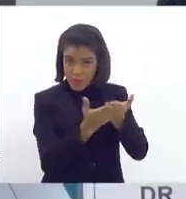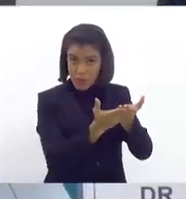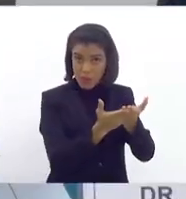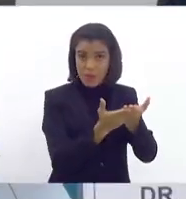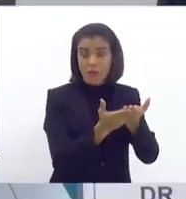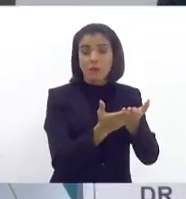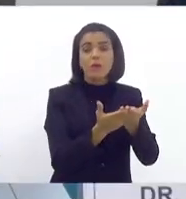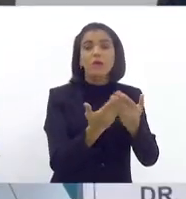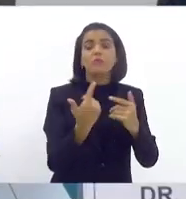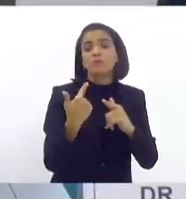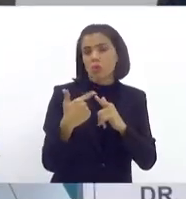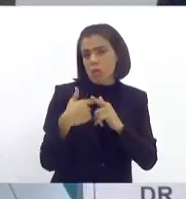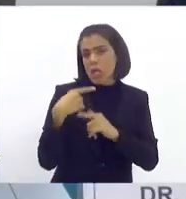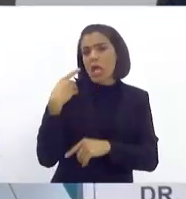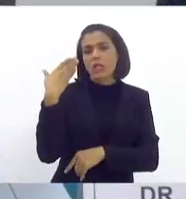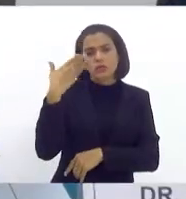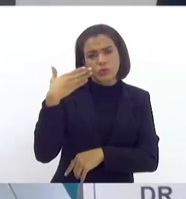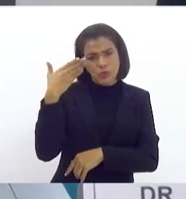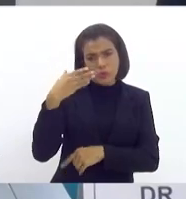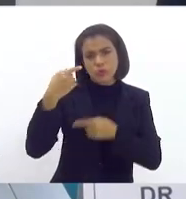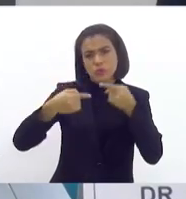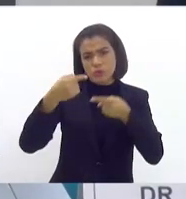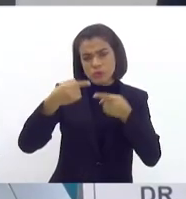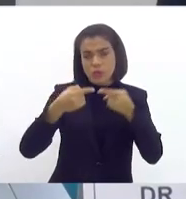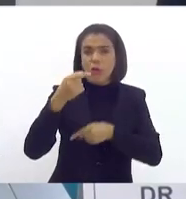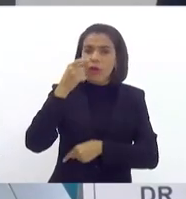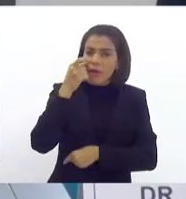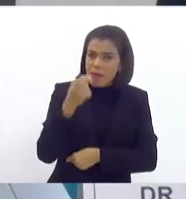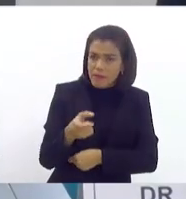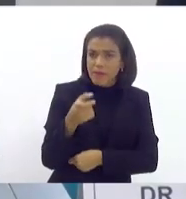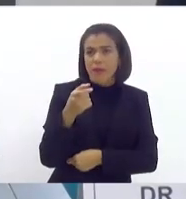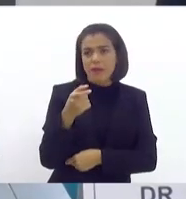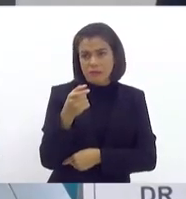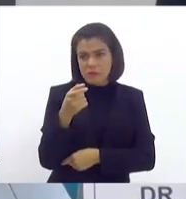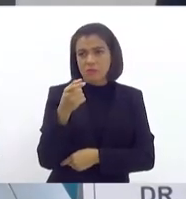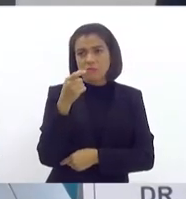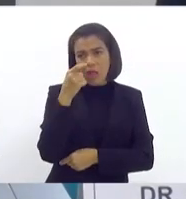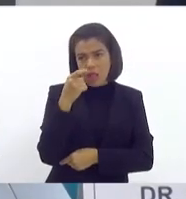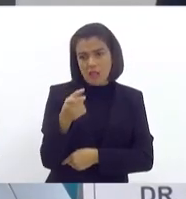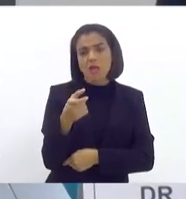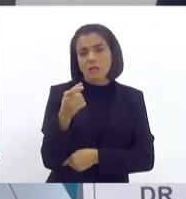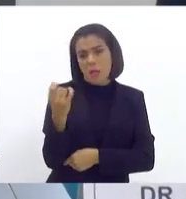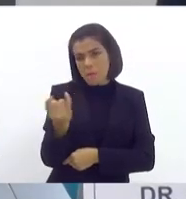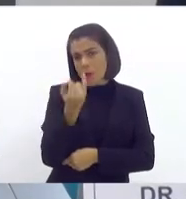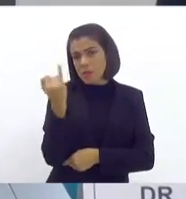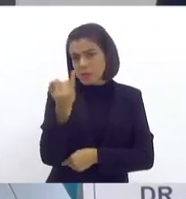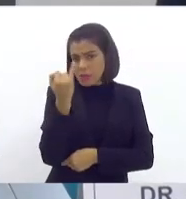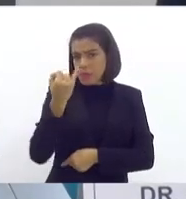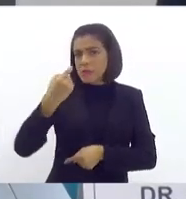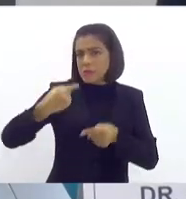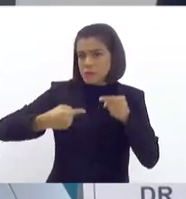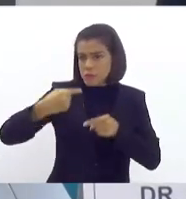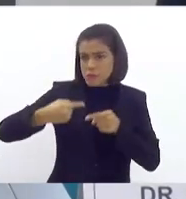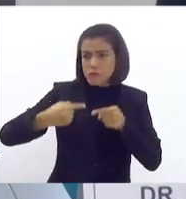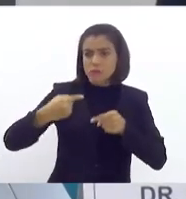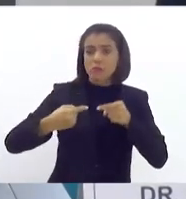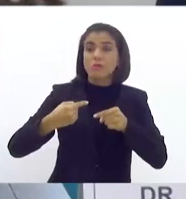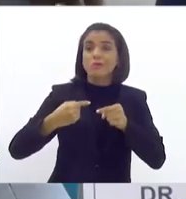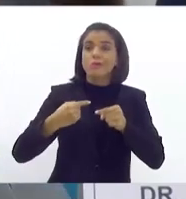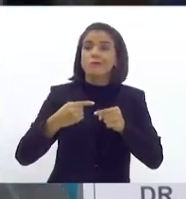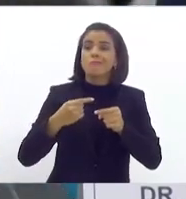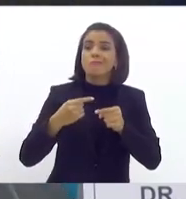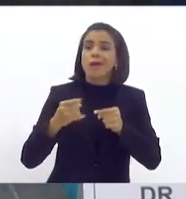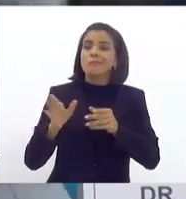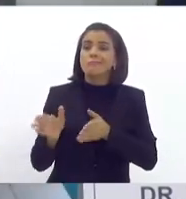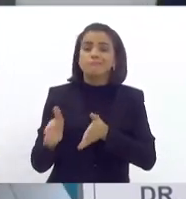a matéria, a discussão é interessante. Os argumentos do deputado Dr. Serginho são importantes, bem sólidos. Por outro